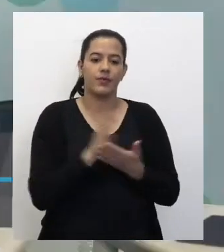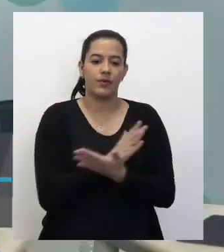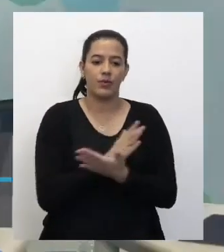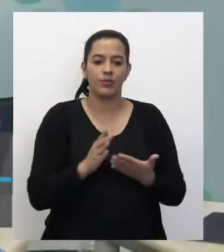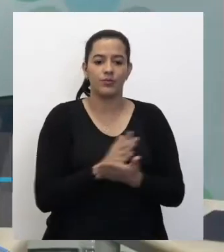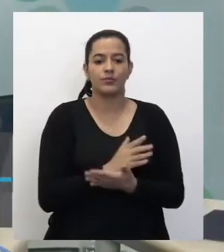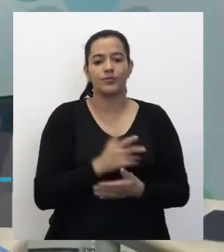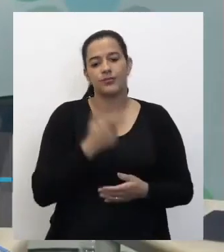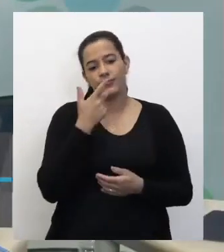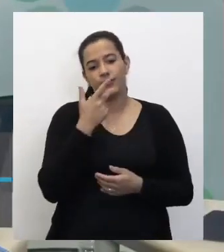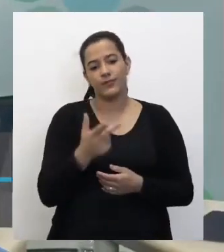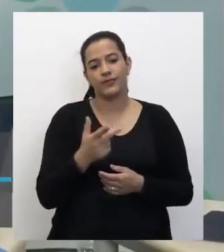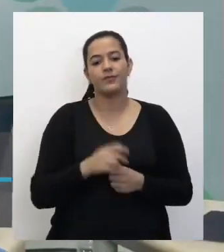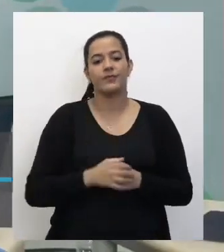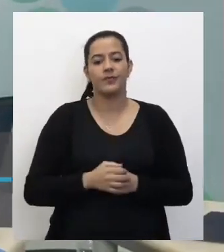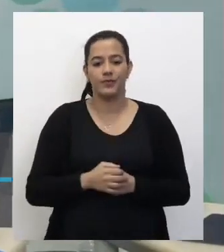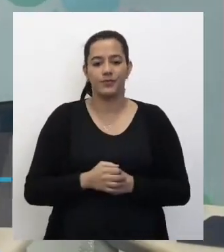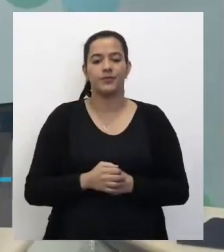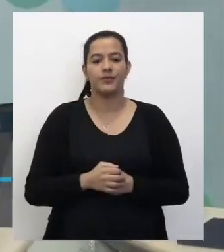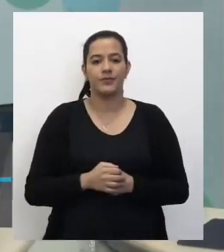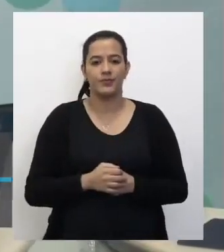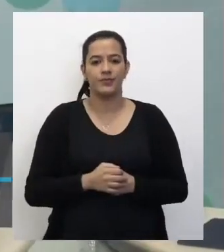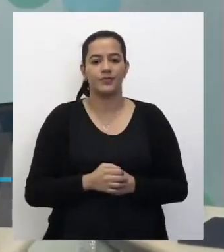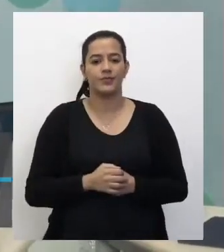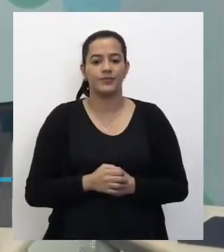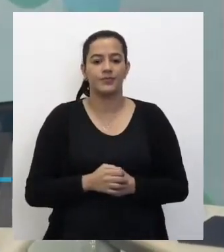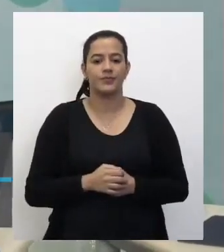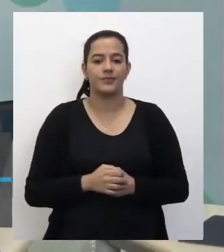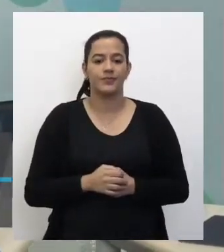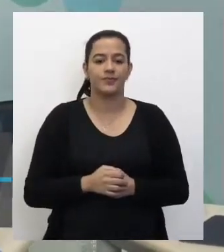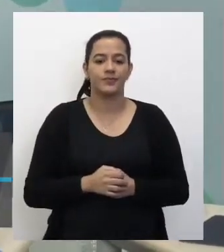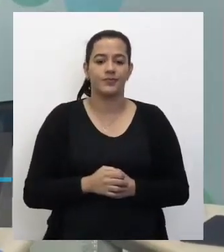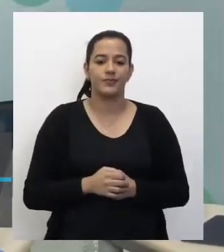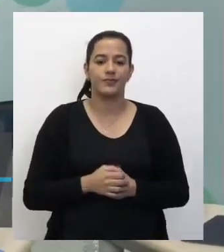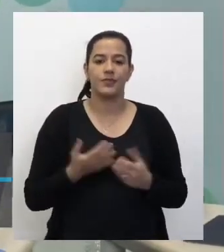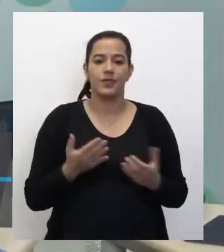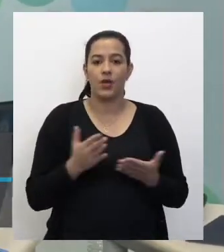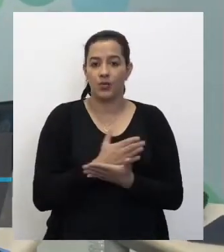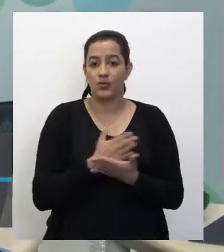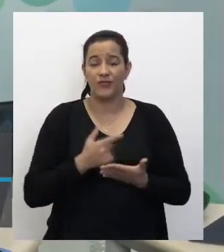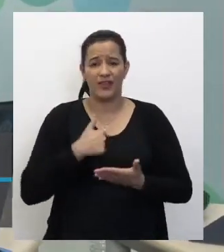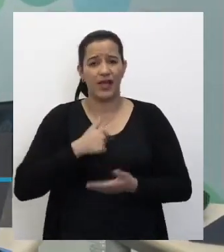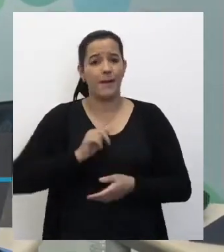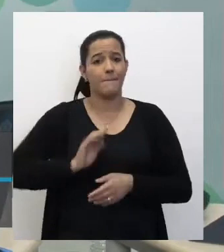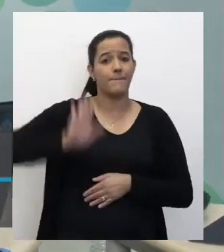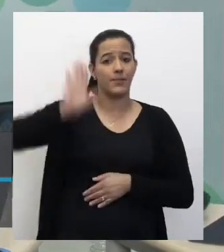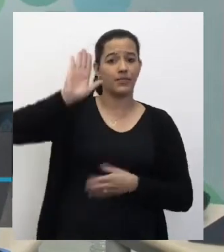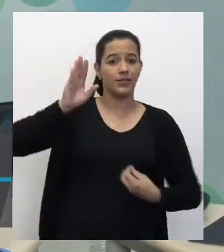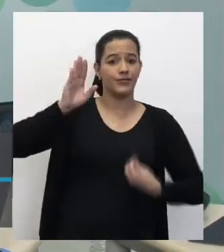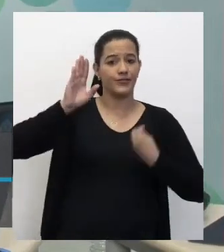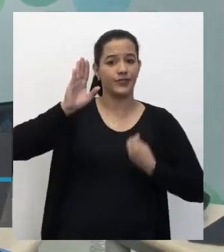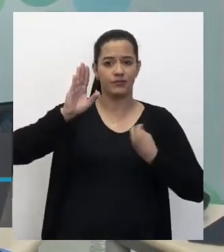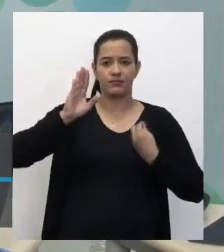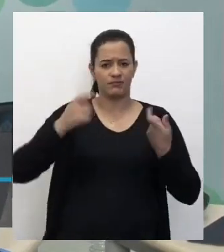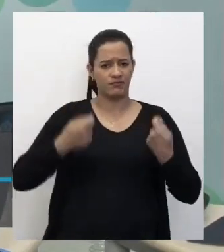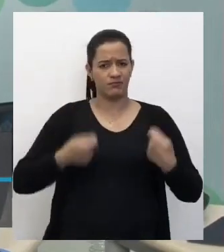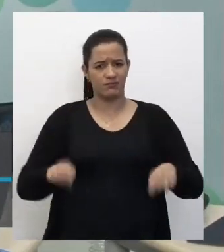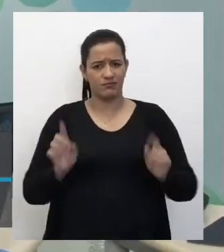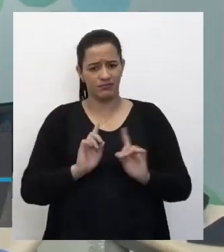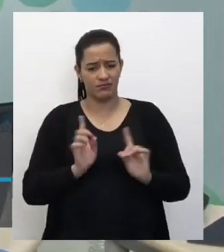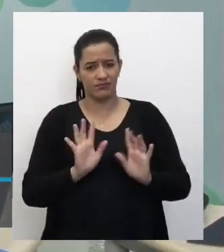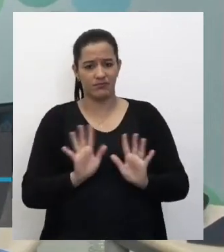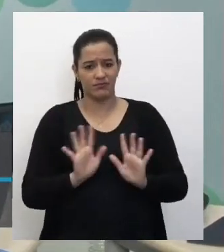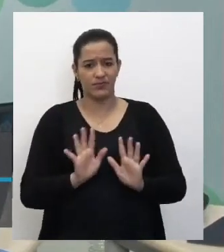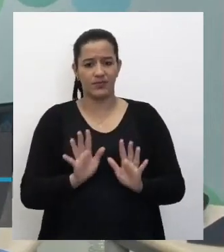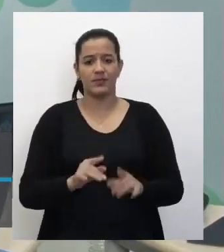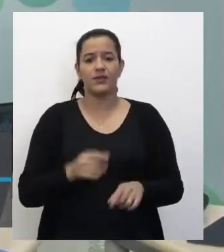só product e deu enter. Pedimos para vocês não fazerem mais isso. Não precisa colocar presente no chat, não coloquem seus dados